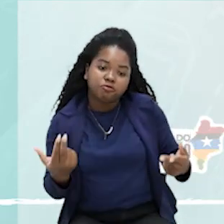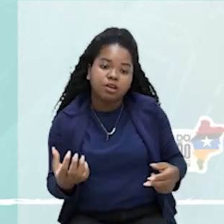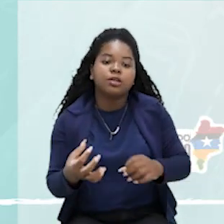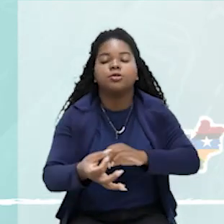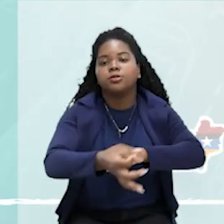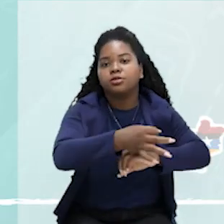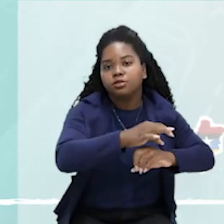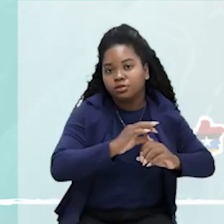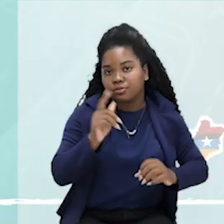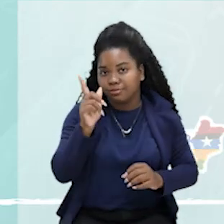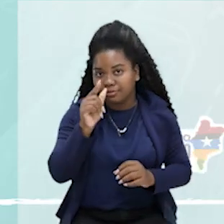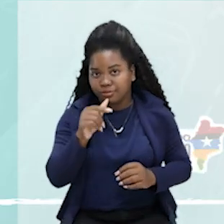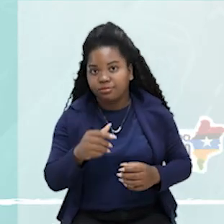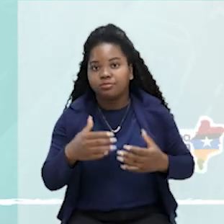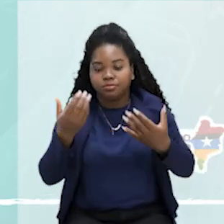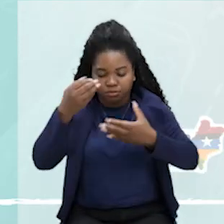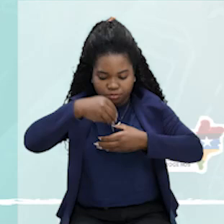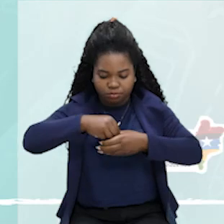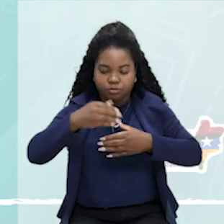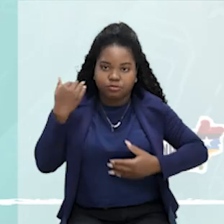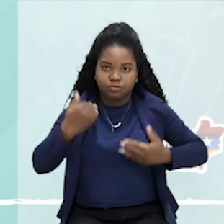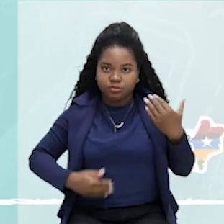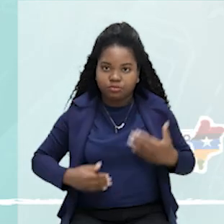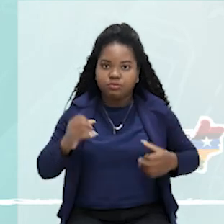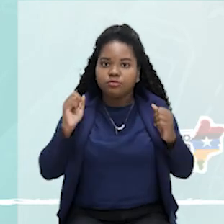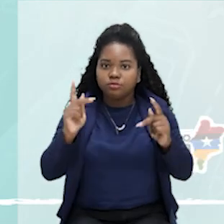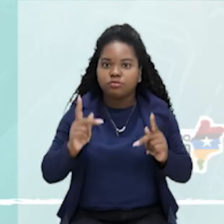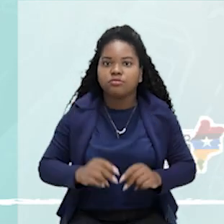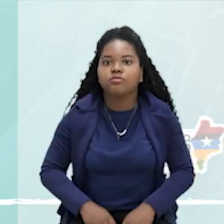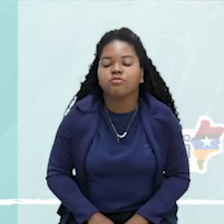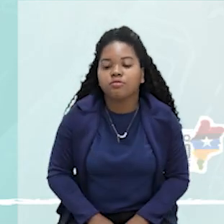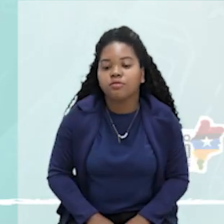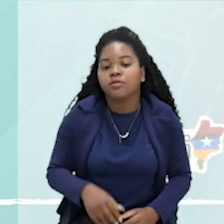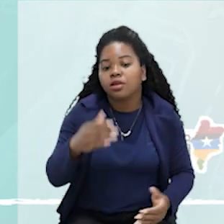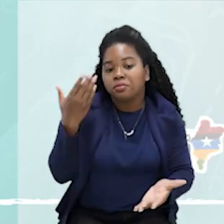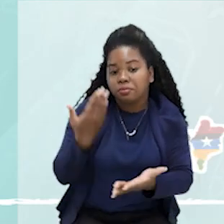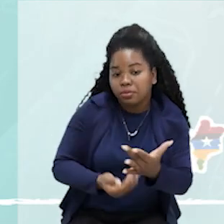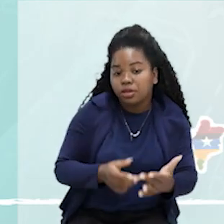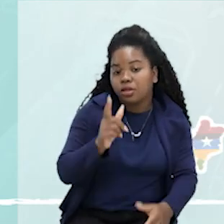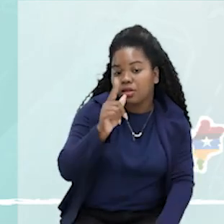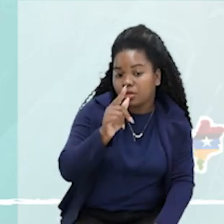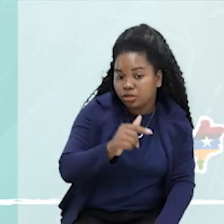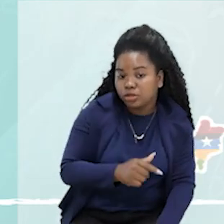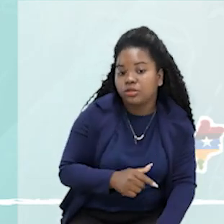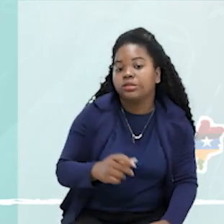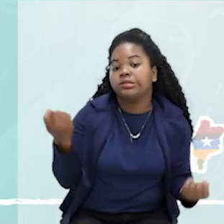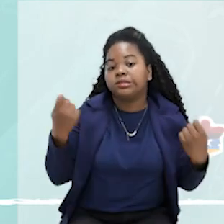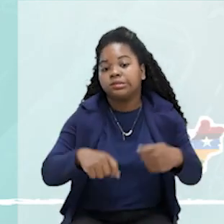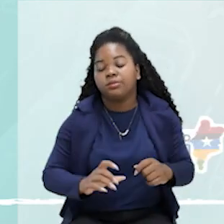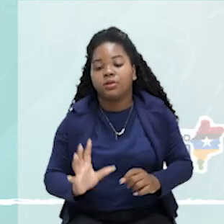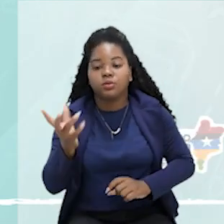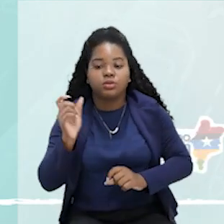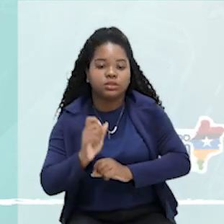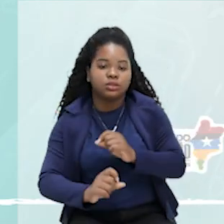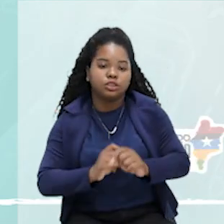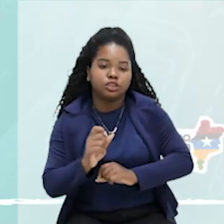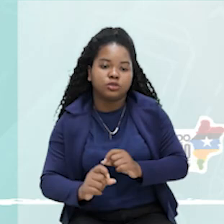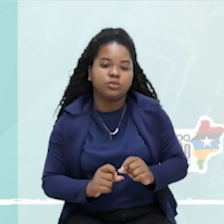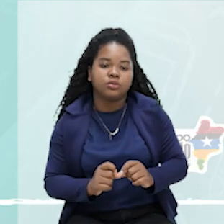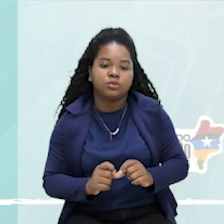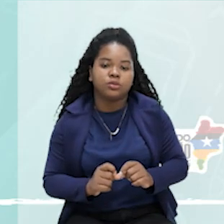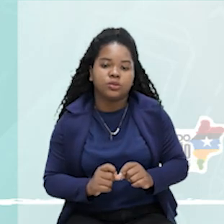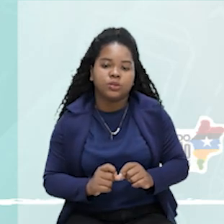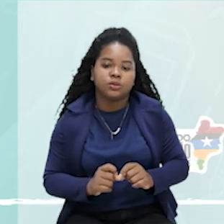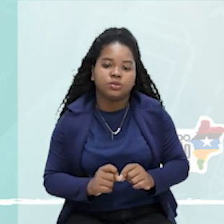Então olha só a desidratação consiste na perda de água e pode ocorrer mediante um